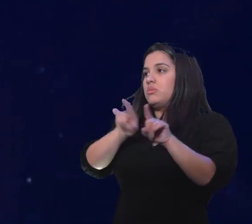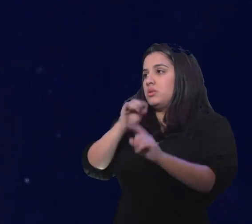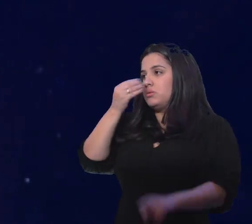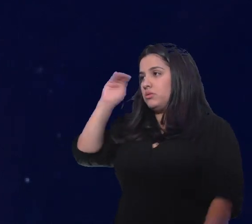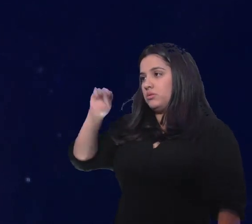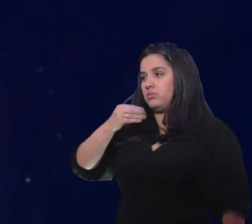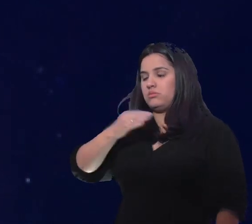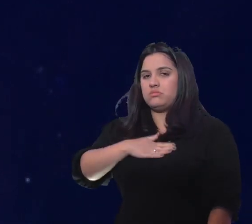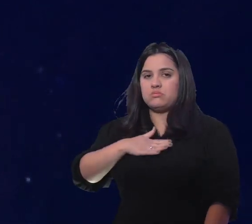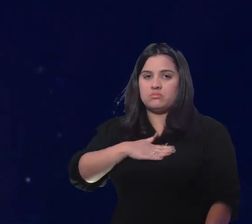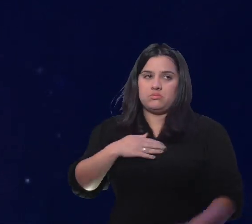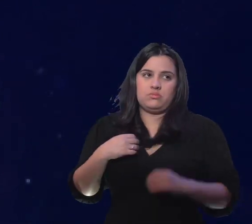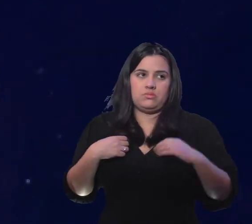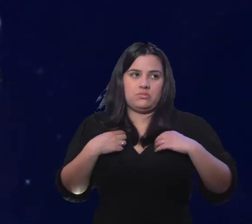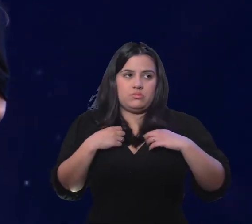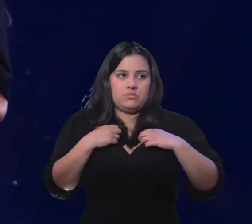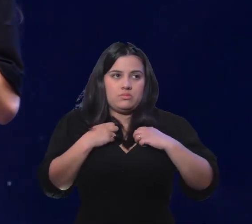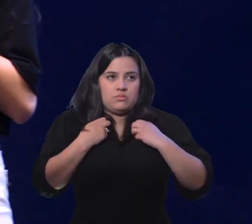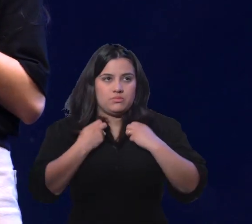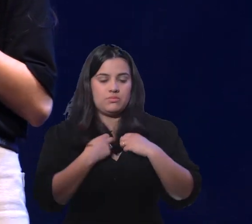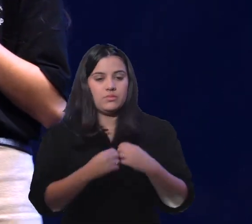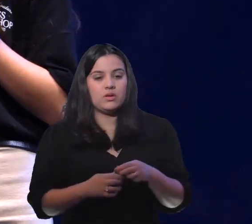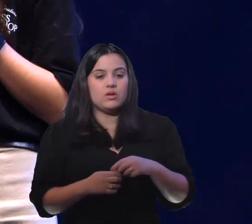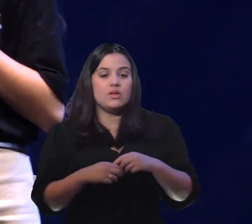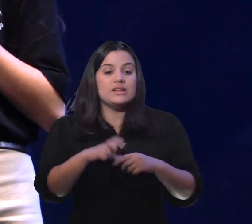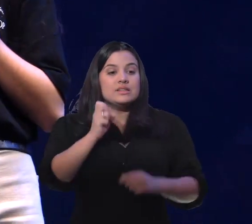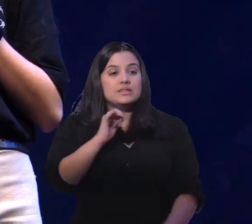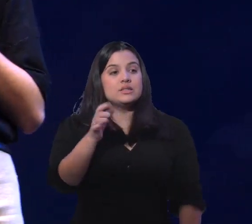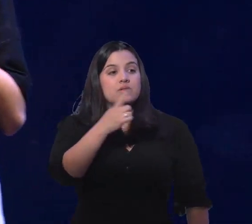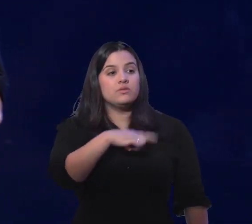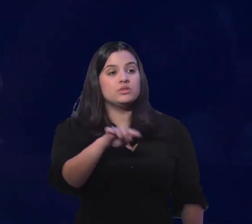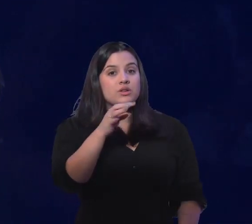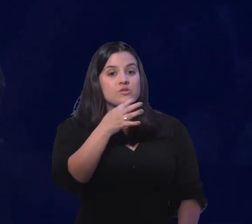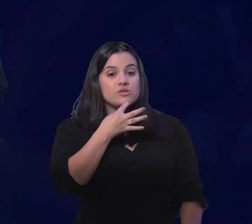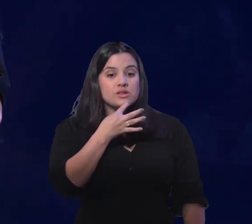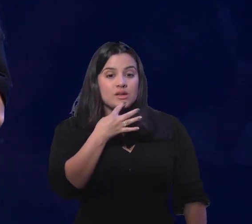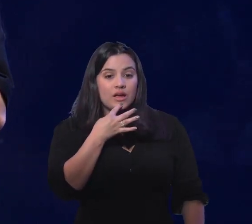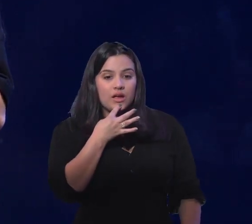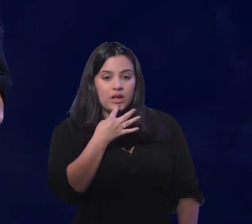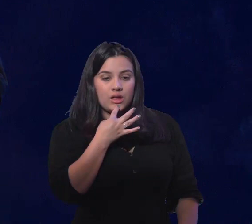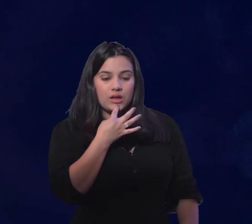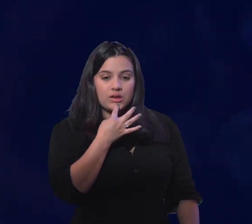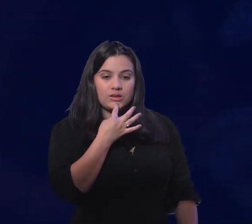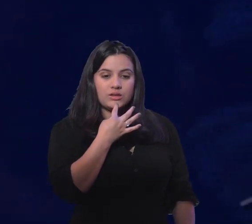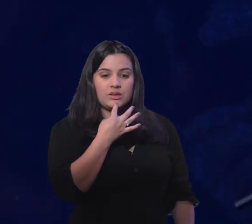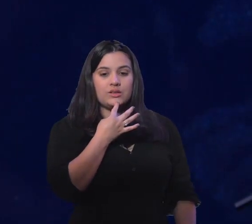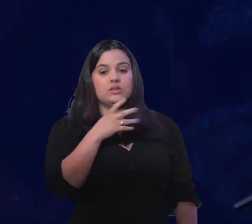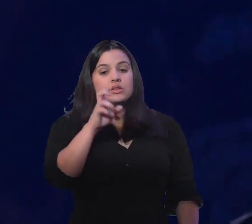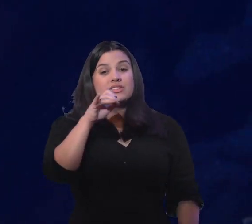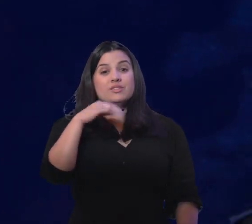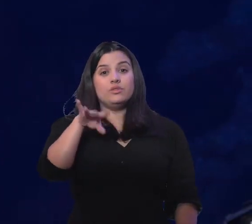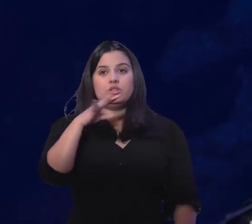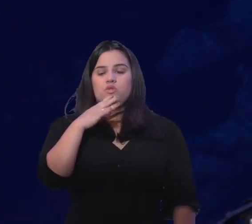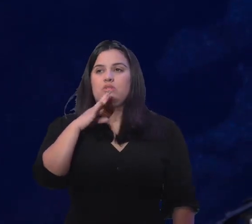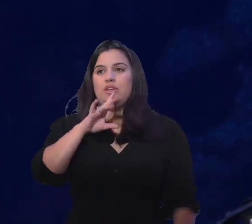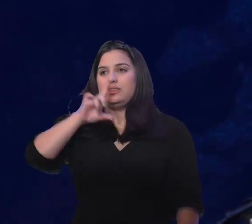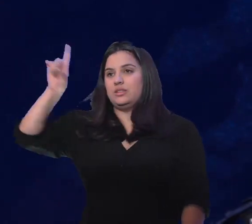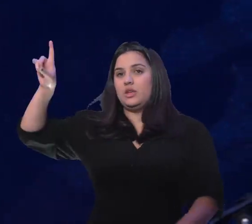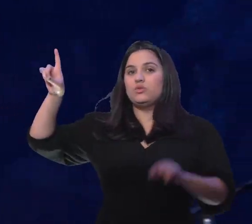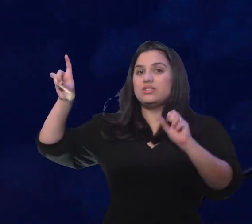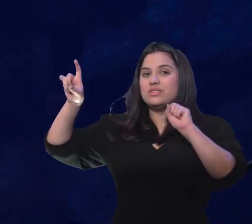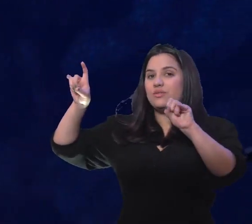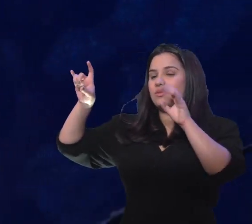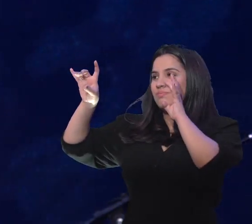falando para Saul. Se você conhece a vontade de Deus e você desobedece, você está em